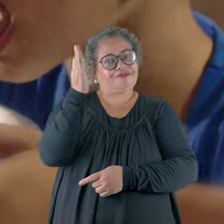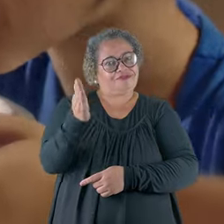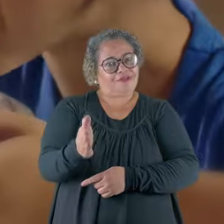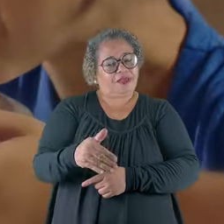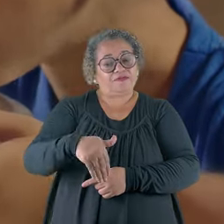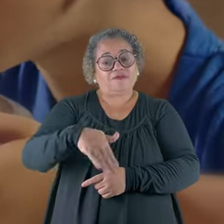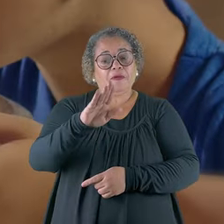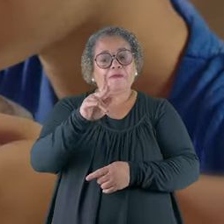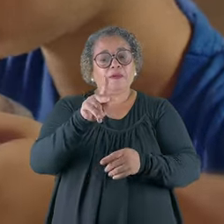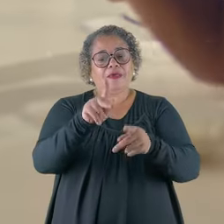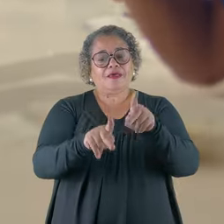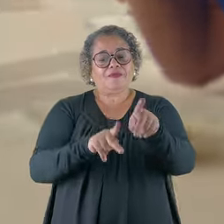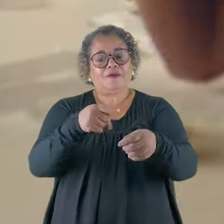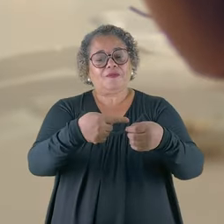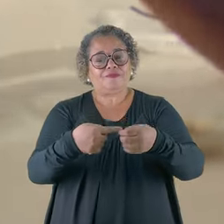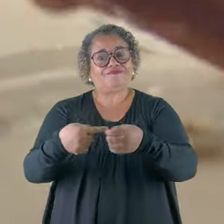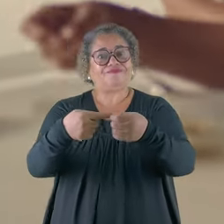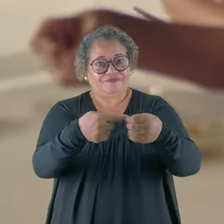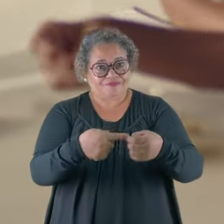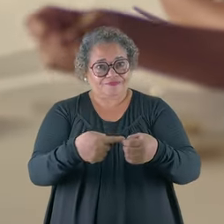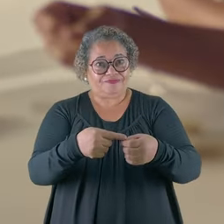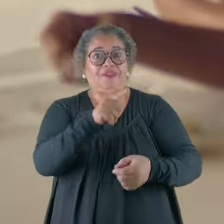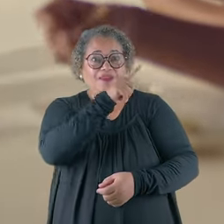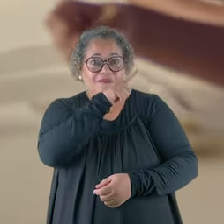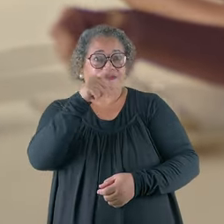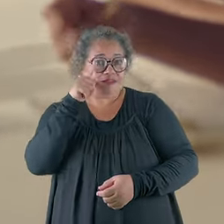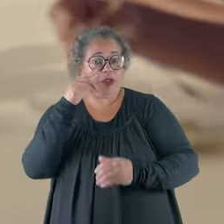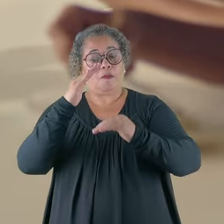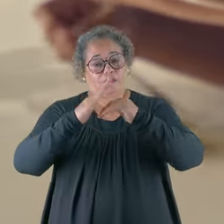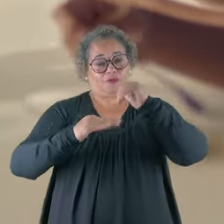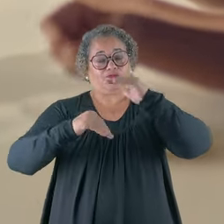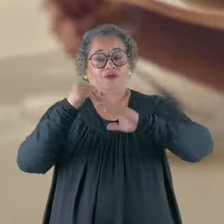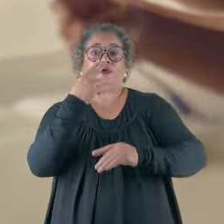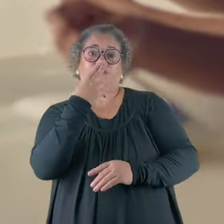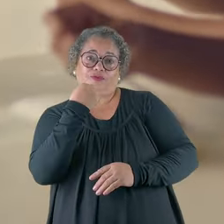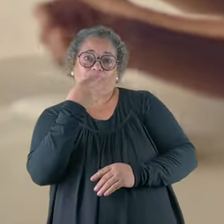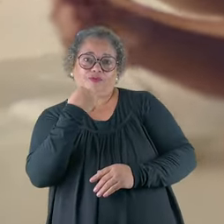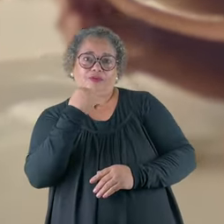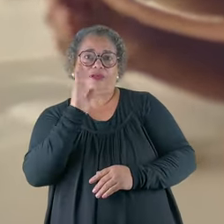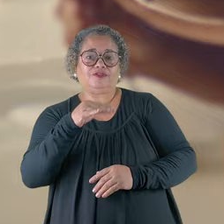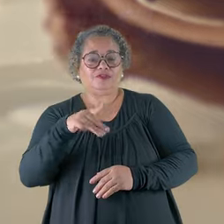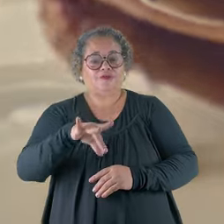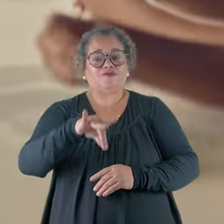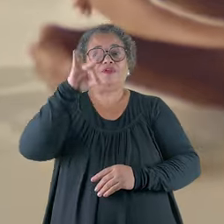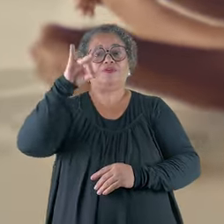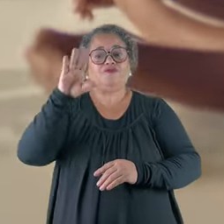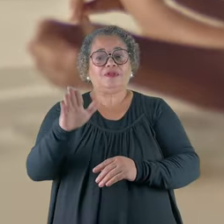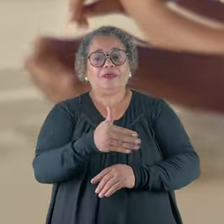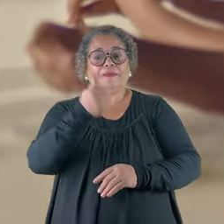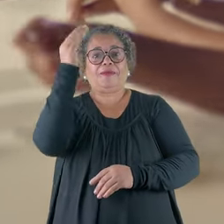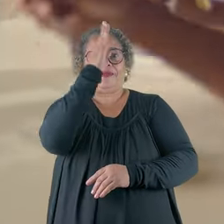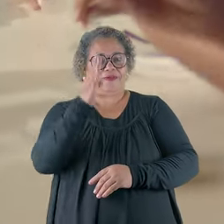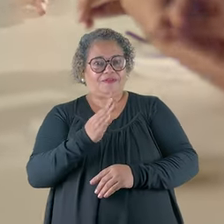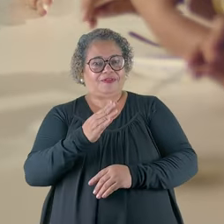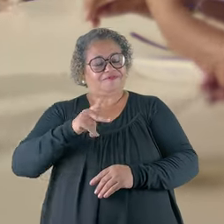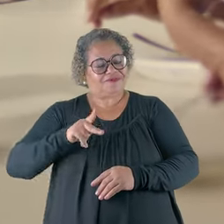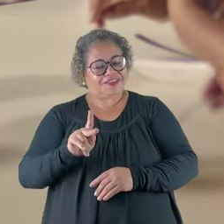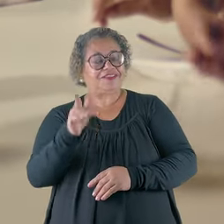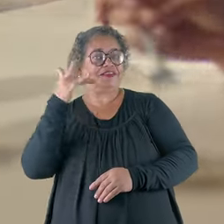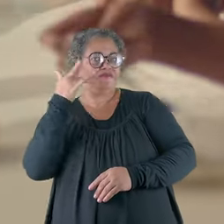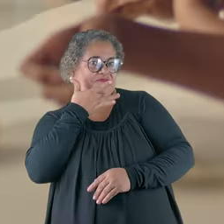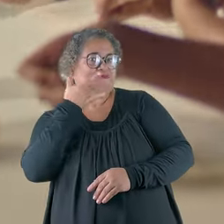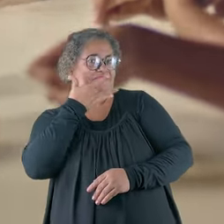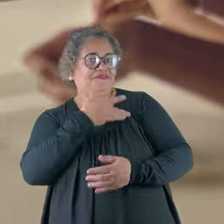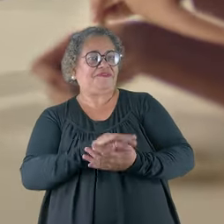população de muita cidade e tem mais essa merenda balanceada por nutricionistas já foi eleita a melhor do Brasil e tá cada dia